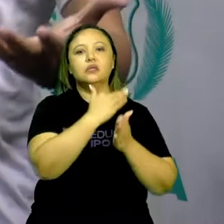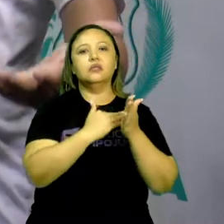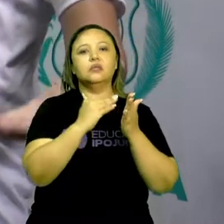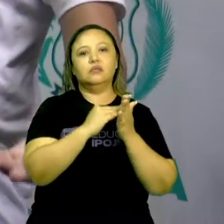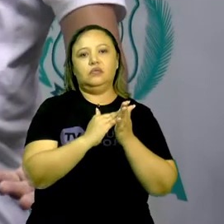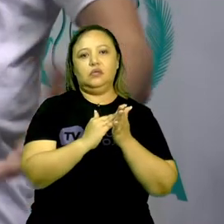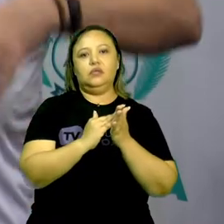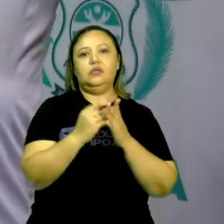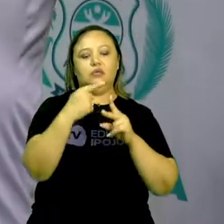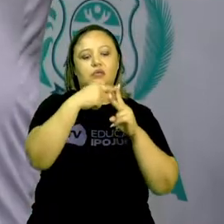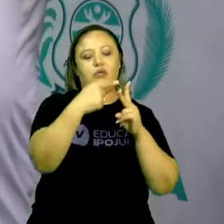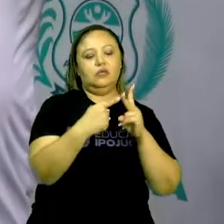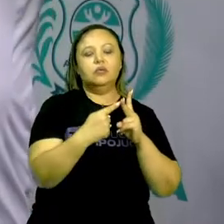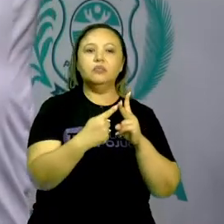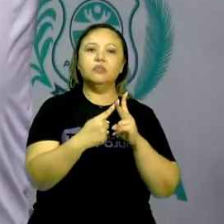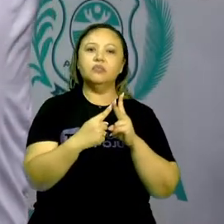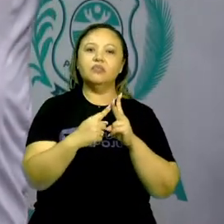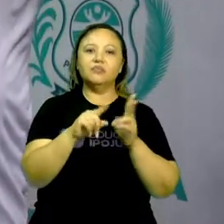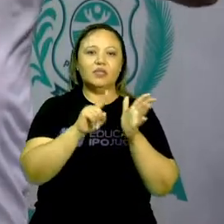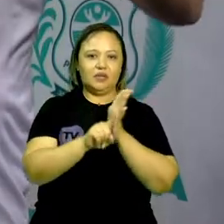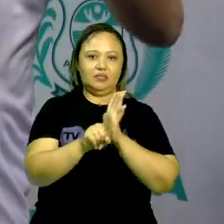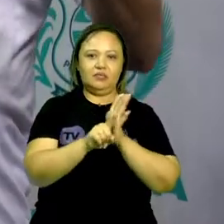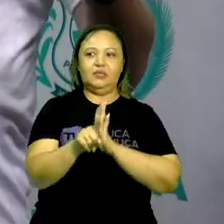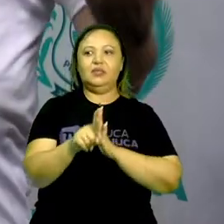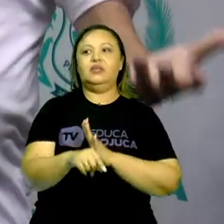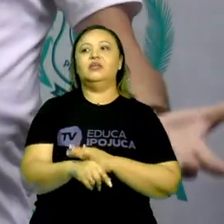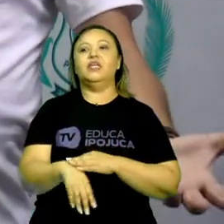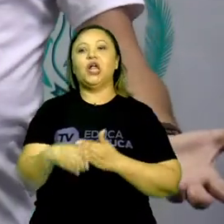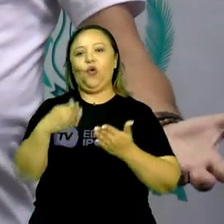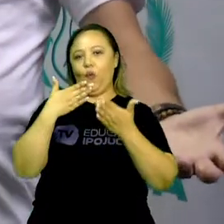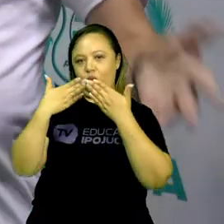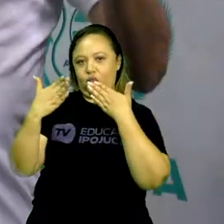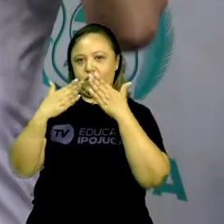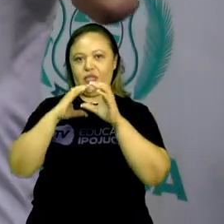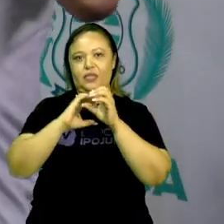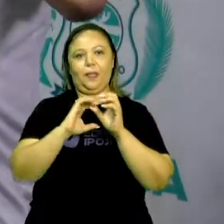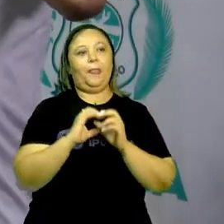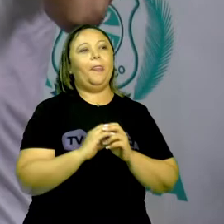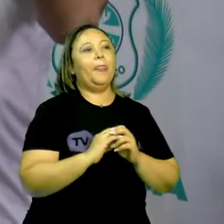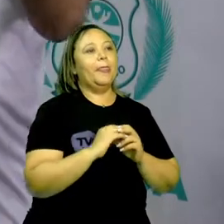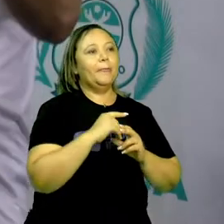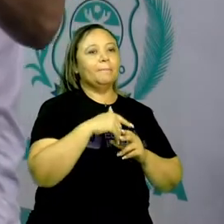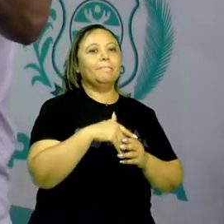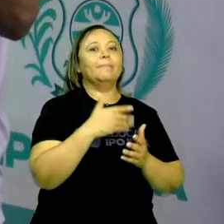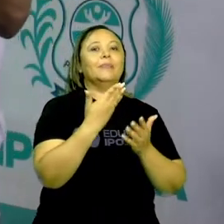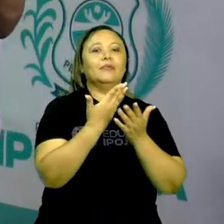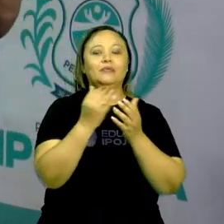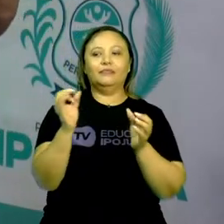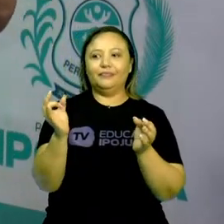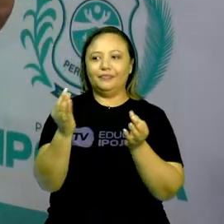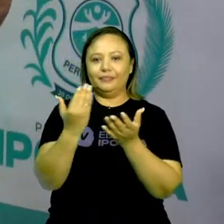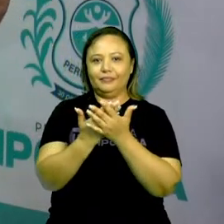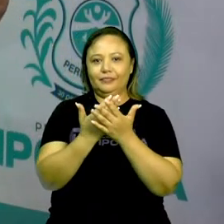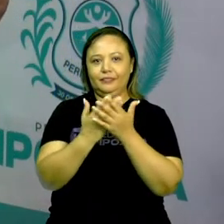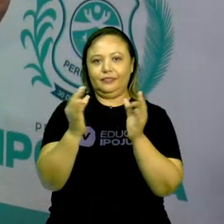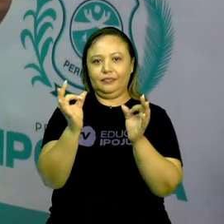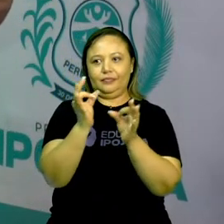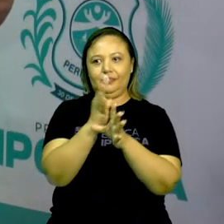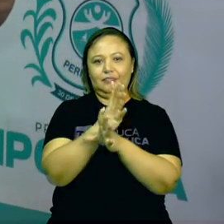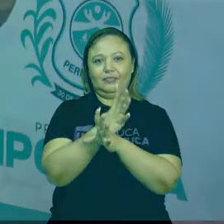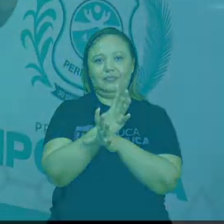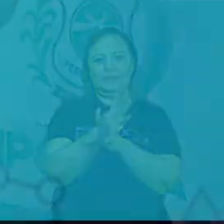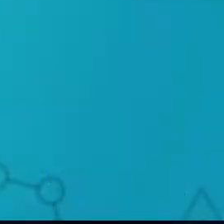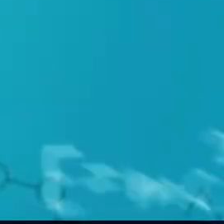professora de artes, converse, aprofunde o assunto e a gente se vê na próxima aula. Tchau, pessoal!